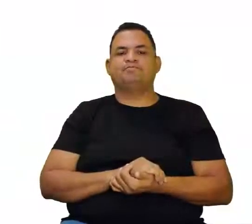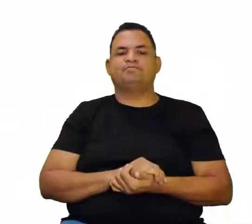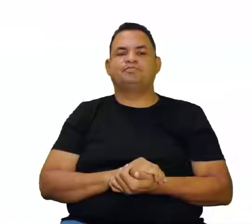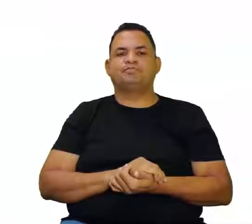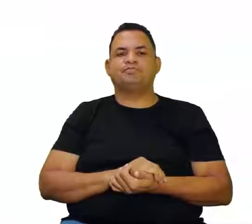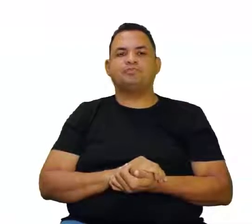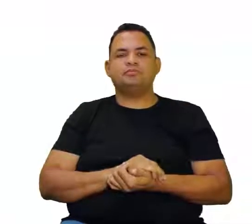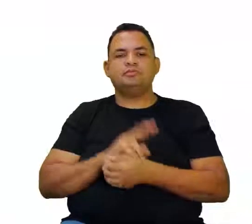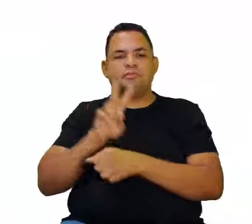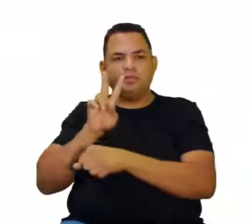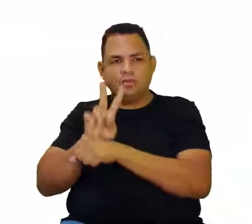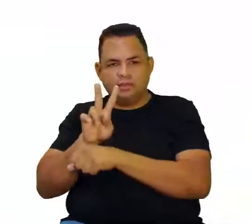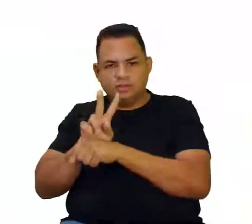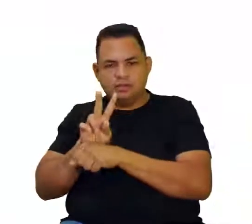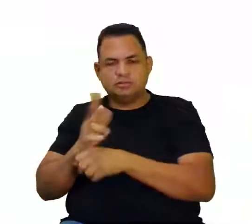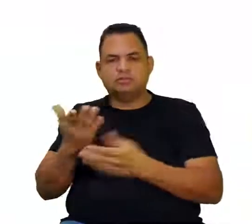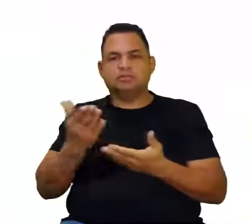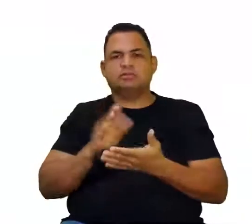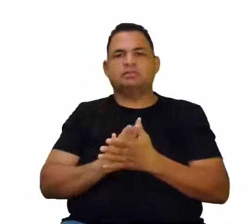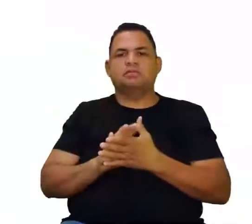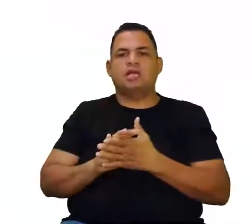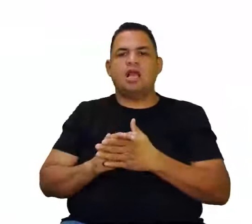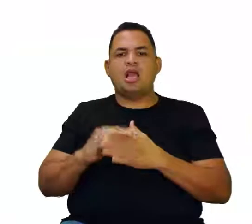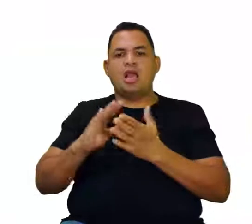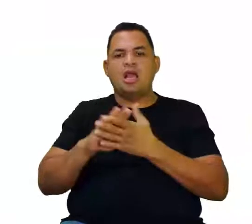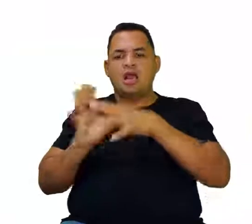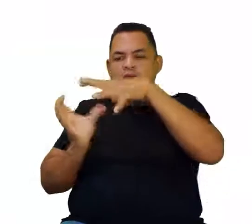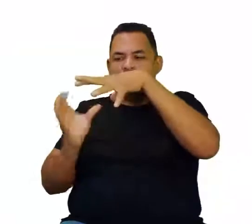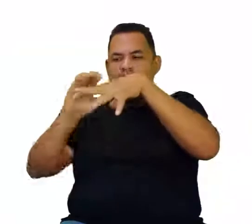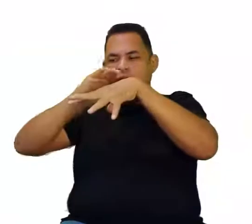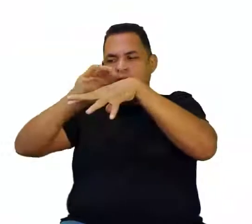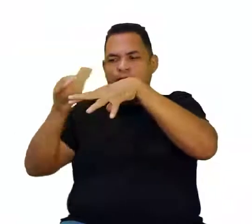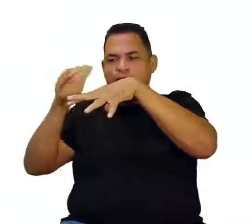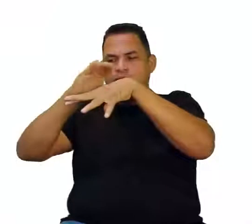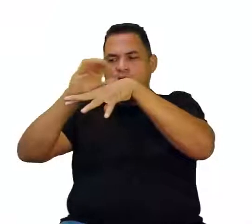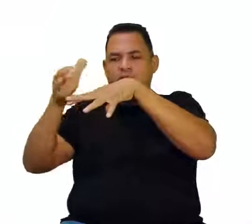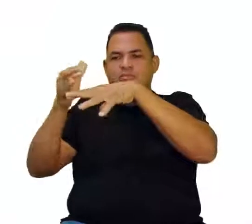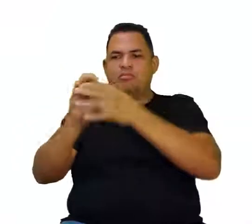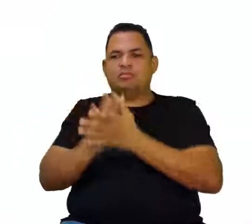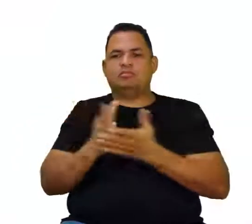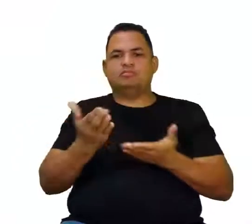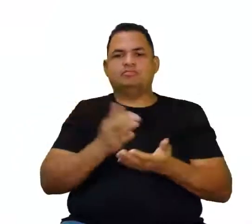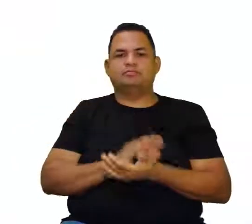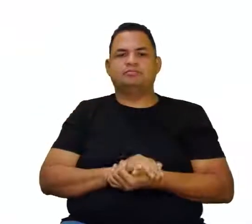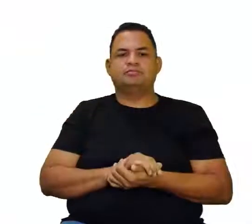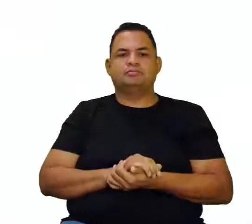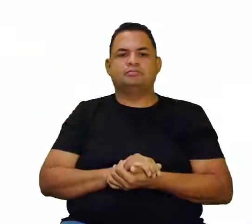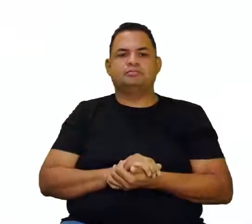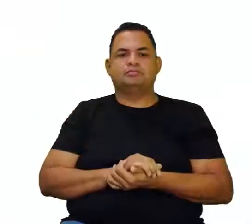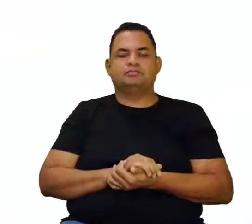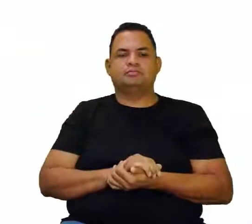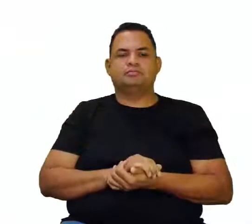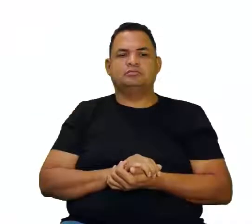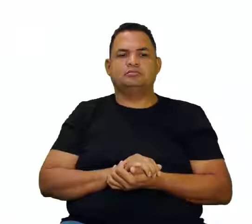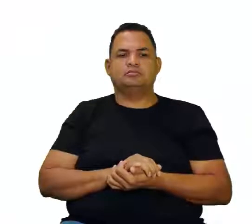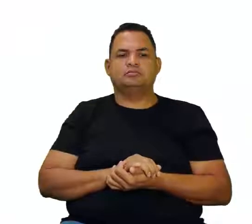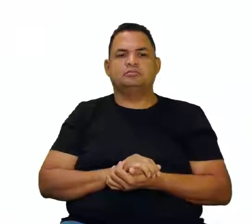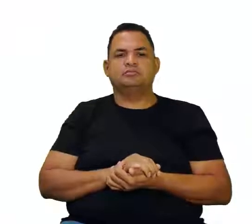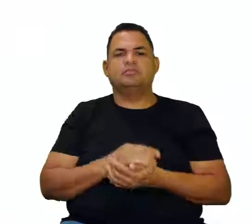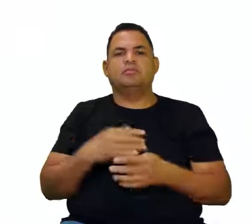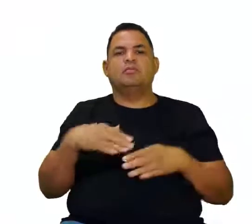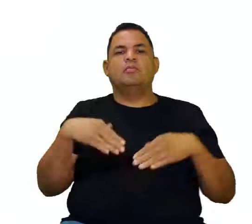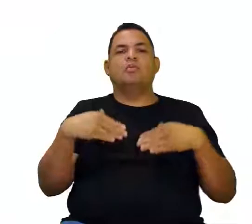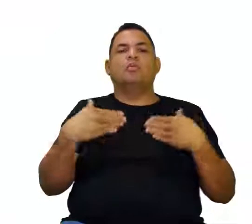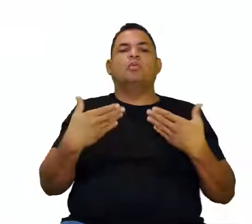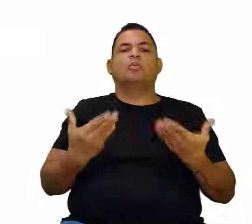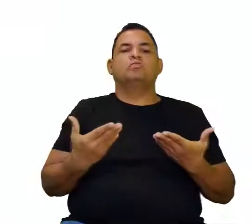preservar a camada de ozônio, já que esses camaradas aqui, ó, são os seus principais inimigos, pois quando